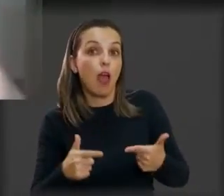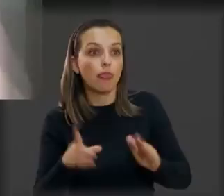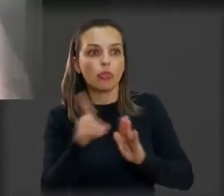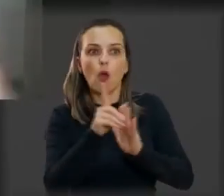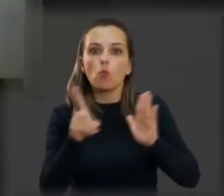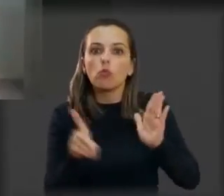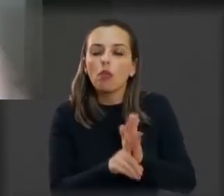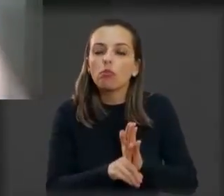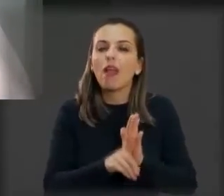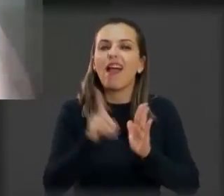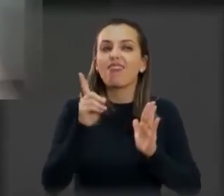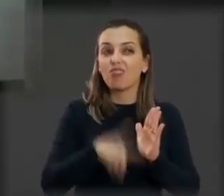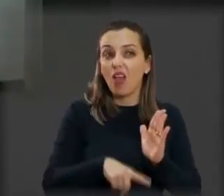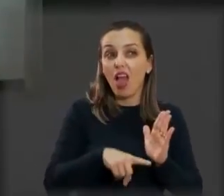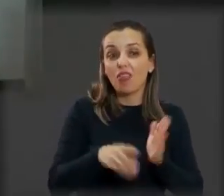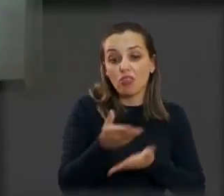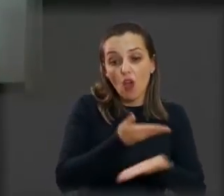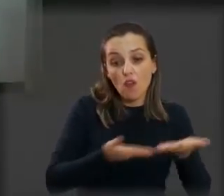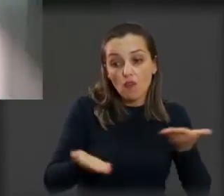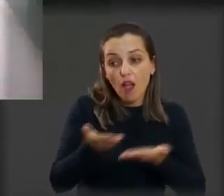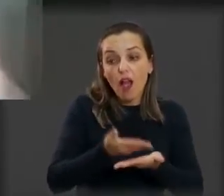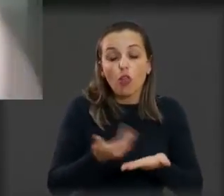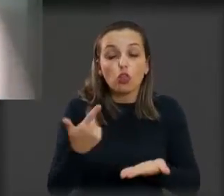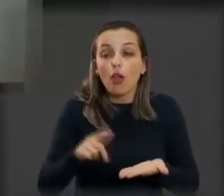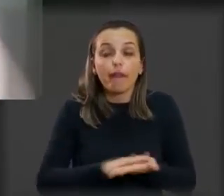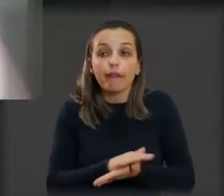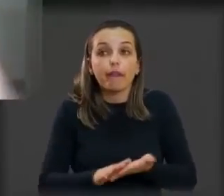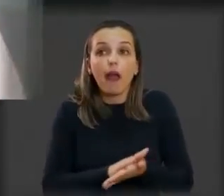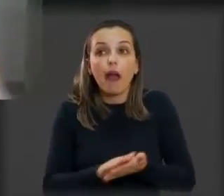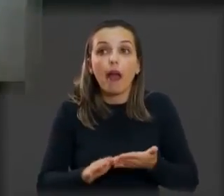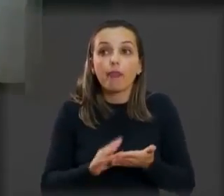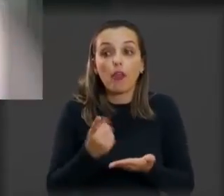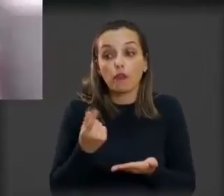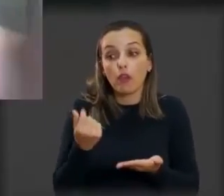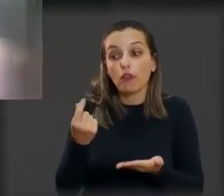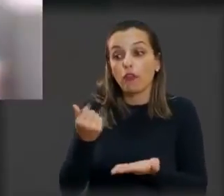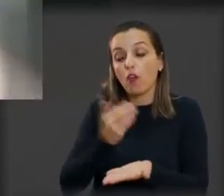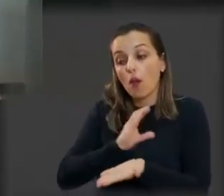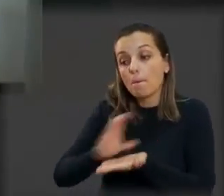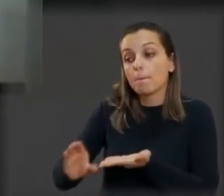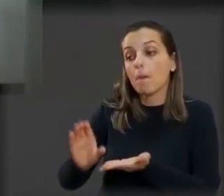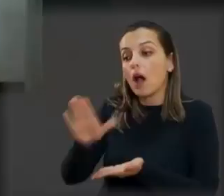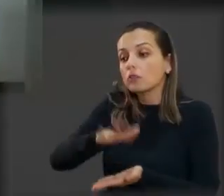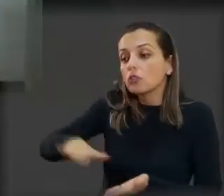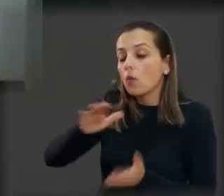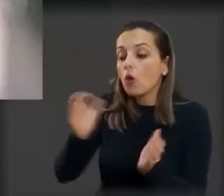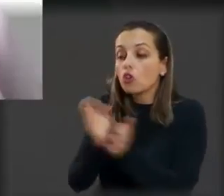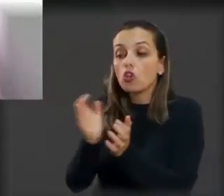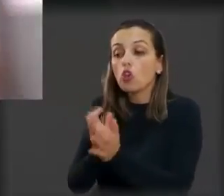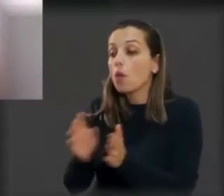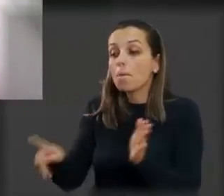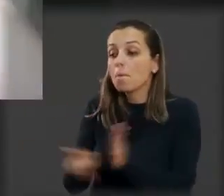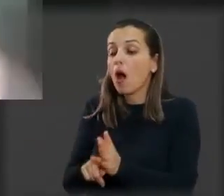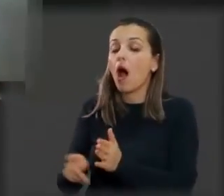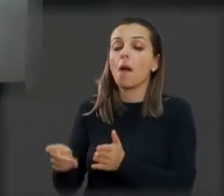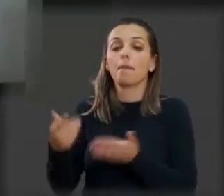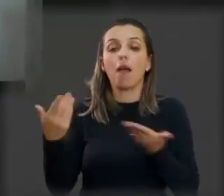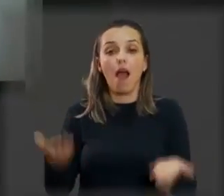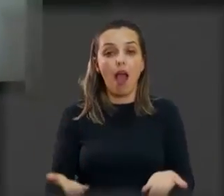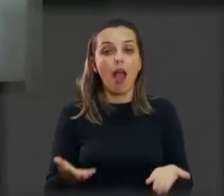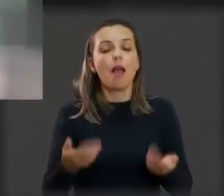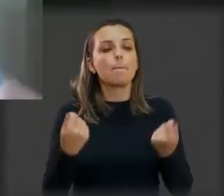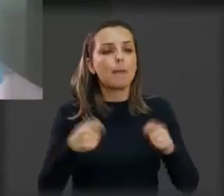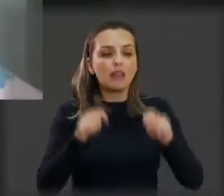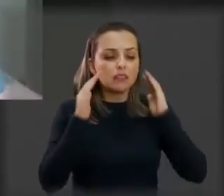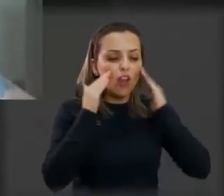totalmente arbitrário, sem conversa, para bonificar só quem interessa. Vamos bonificar também os guardas, vamos bonificar também os